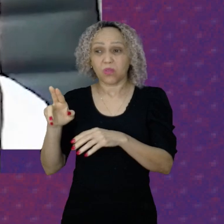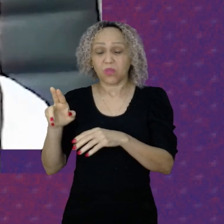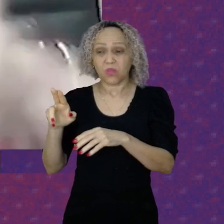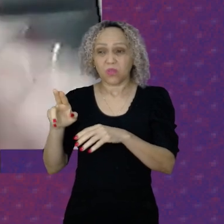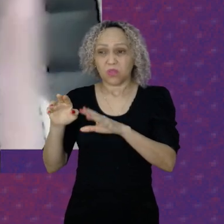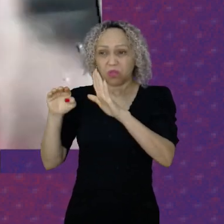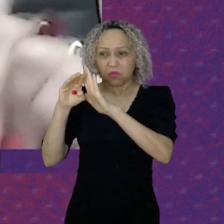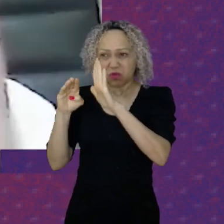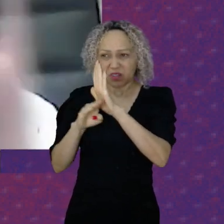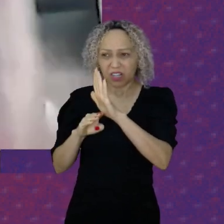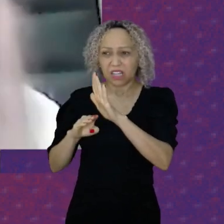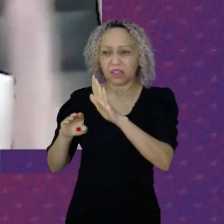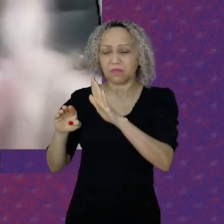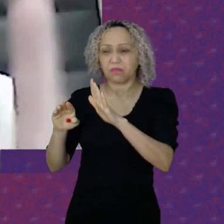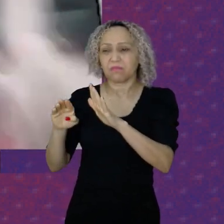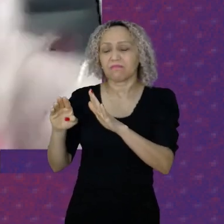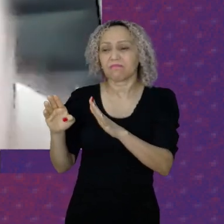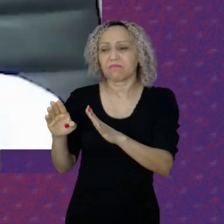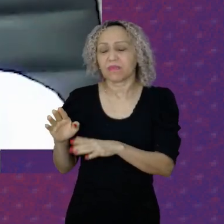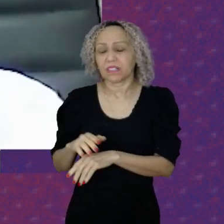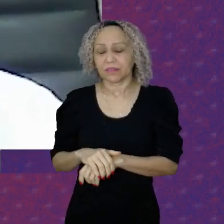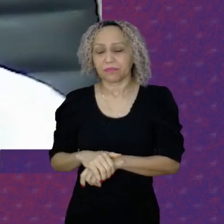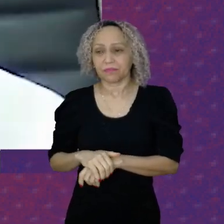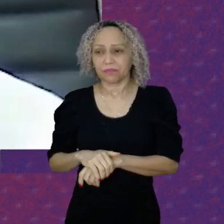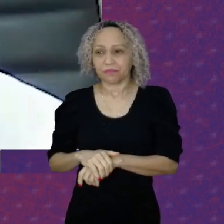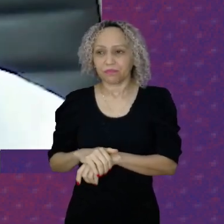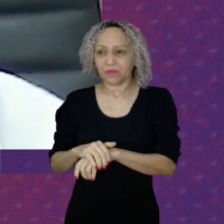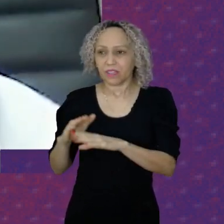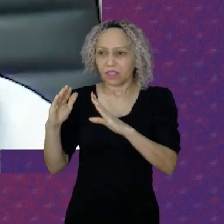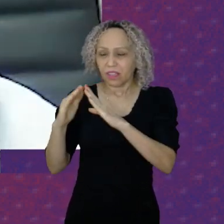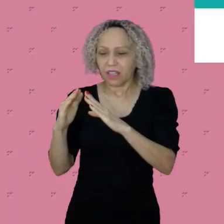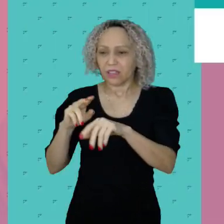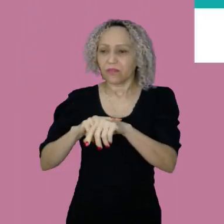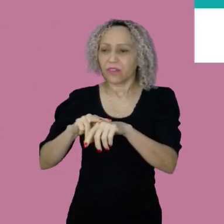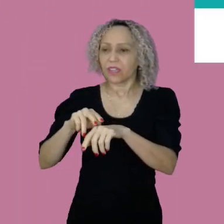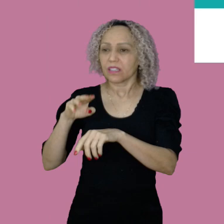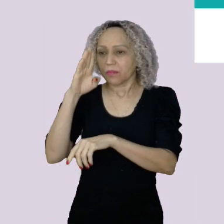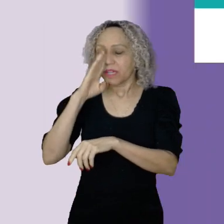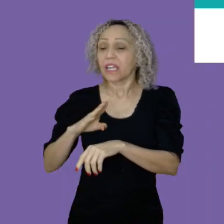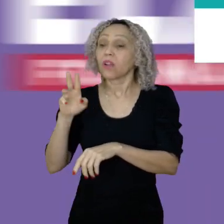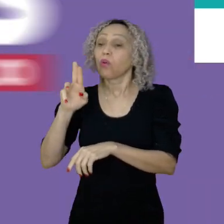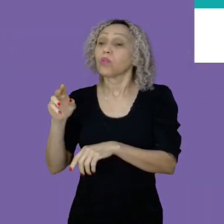uma unidade habitacional para as famílias mais carentes da faixa 1 do Minha Casa Minha Vida.